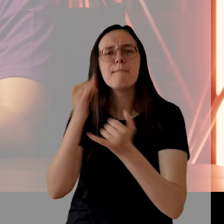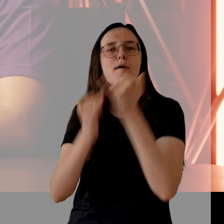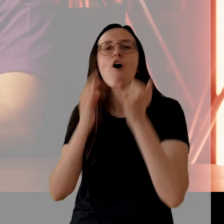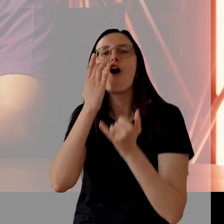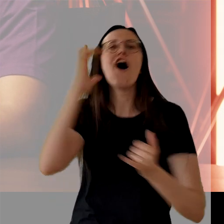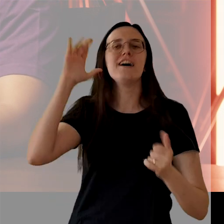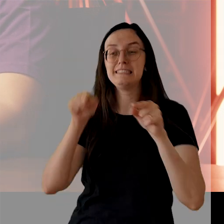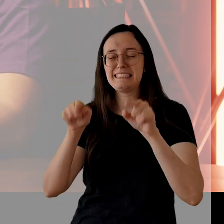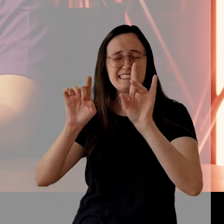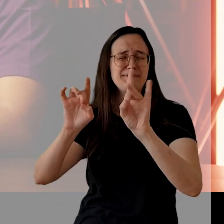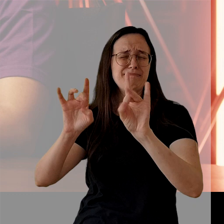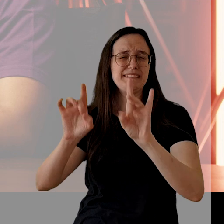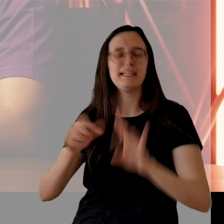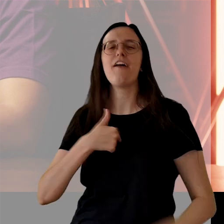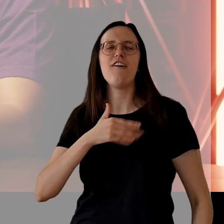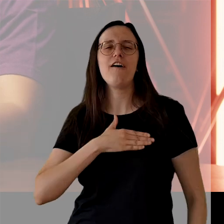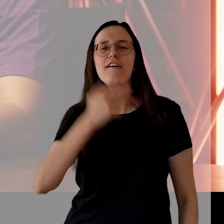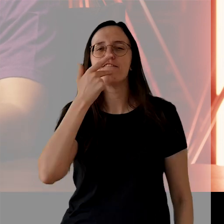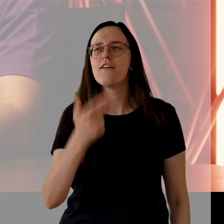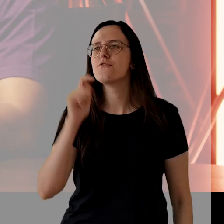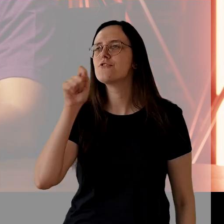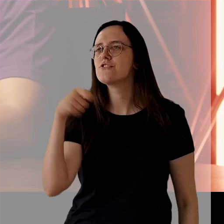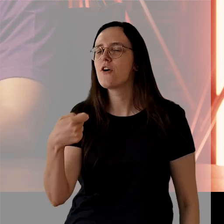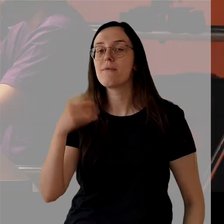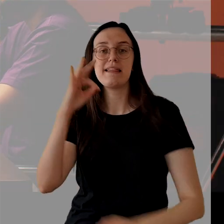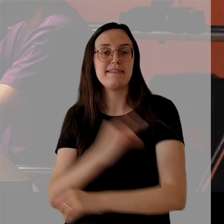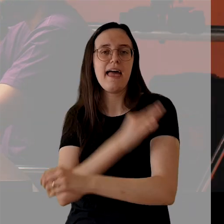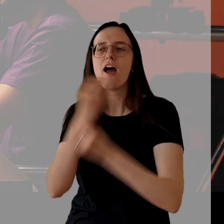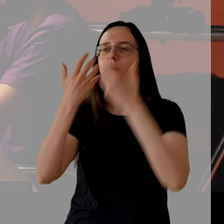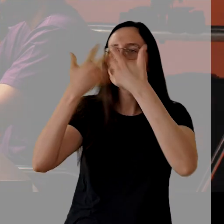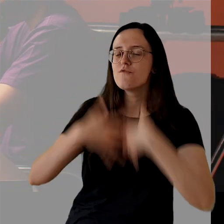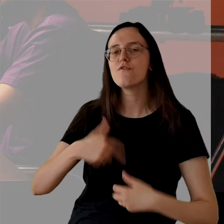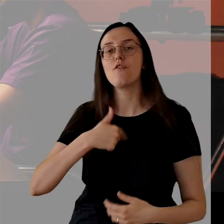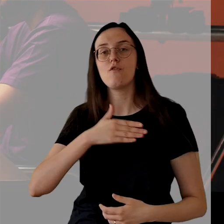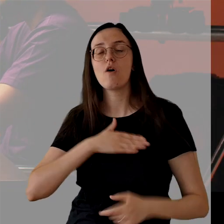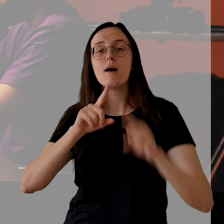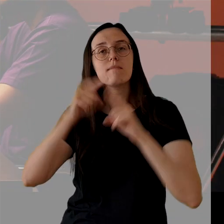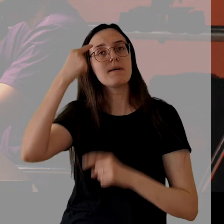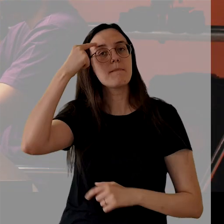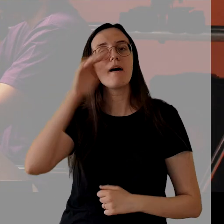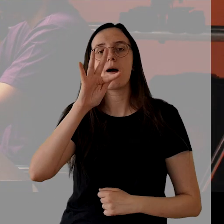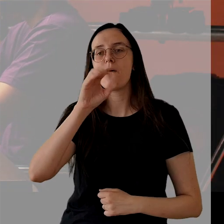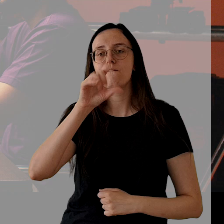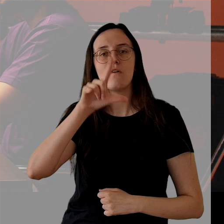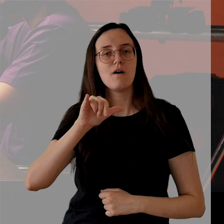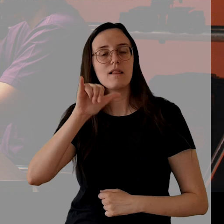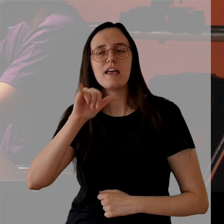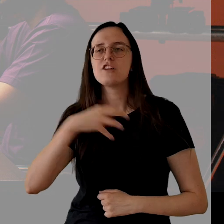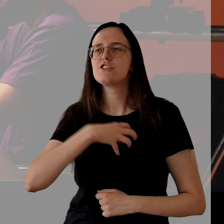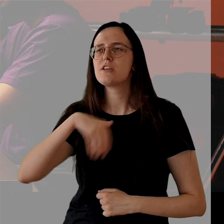sabe? Eu gosto muito de falar da questão técnica, como funciona, mas pensando em Foley de uma forma